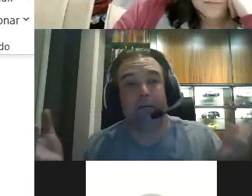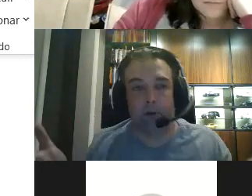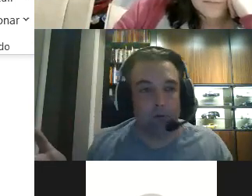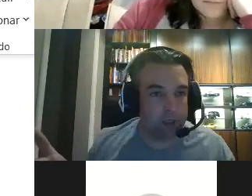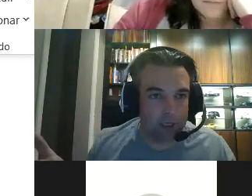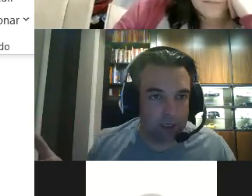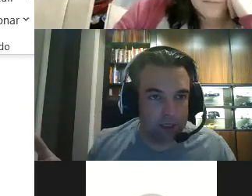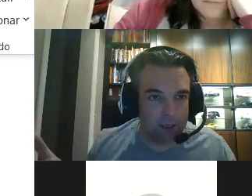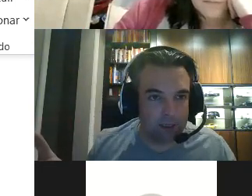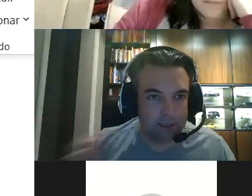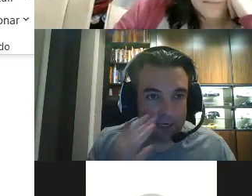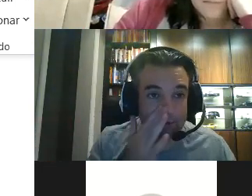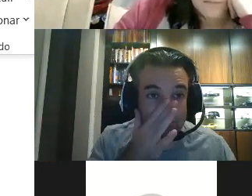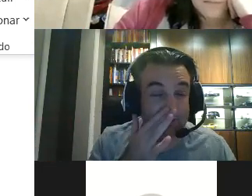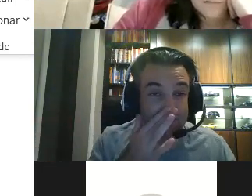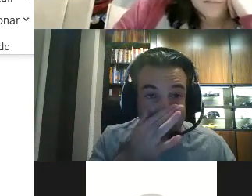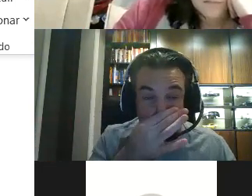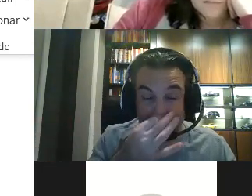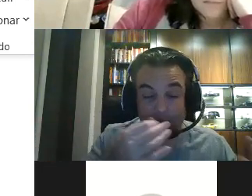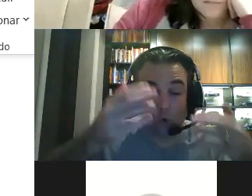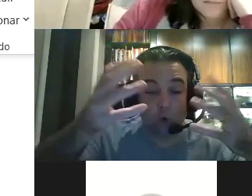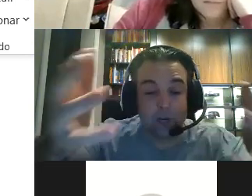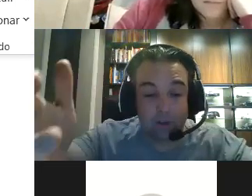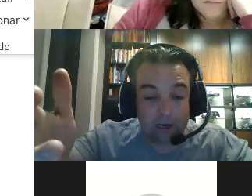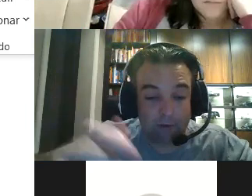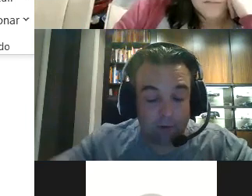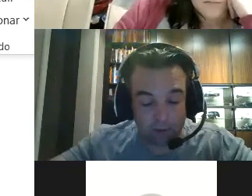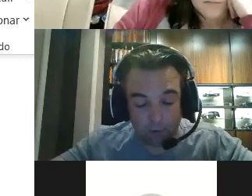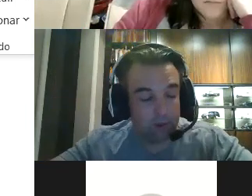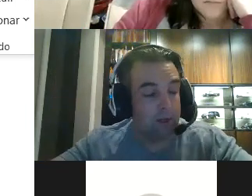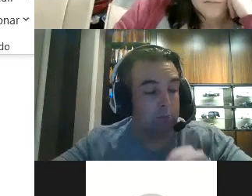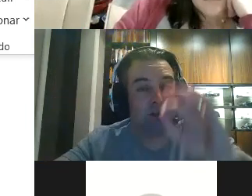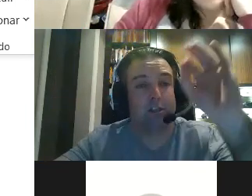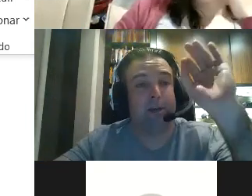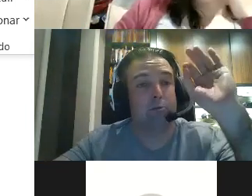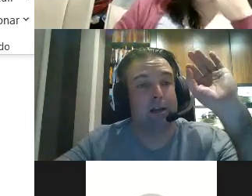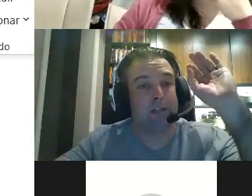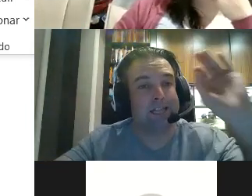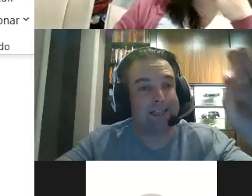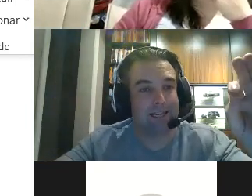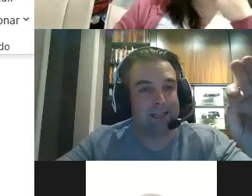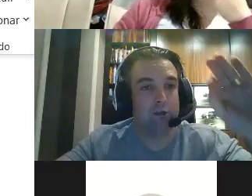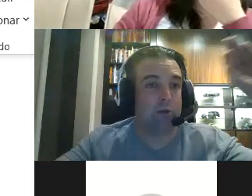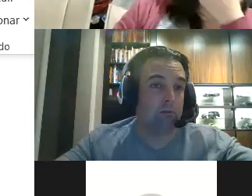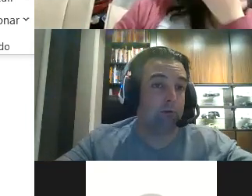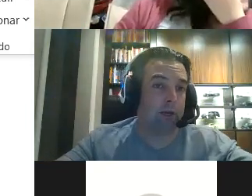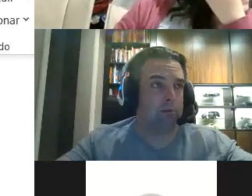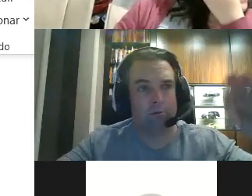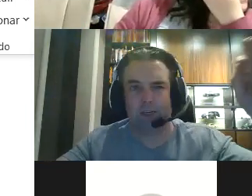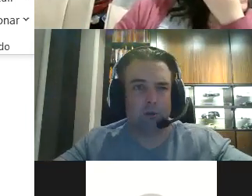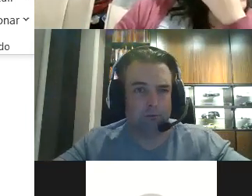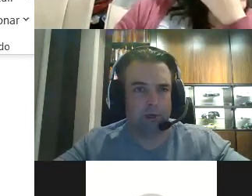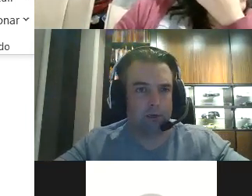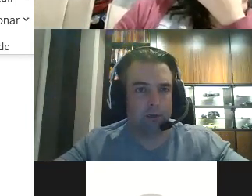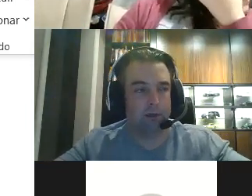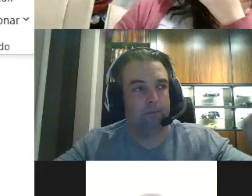Não tem para onde ir. Certo? Tô colocando água fora. Bom, tu pode estar pegando água tratada e jogando fora. Tu não